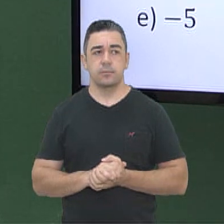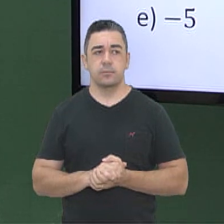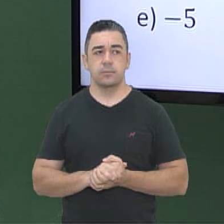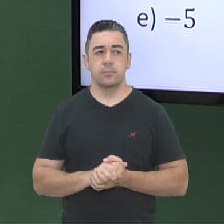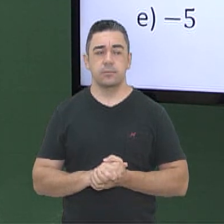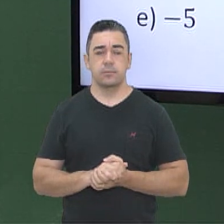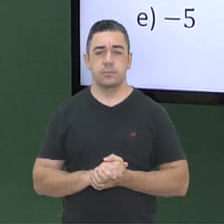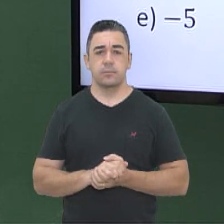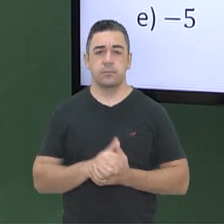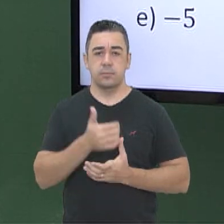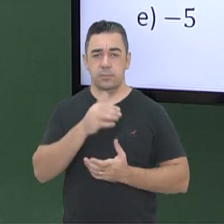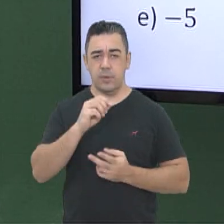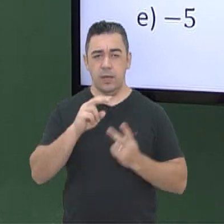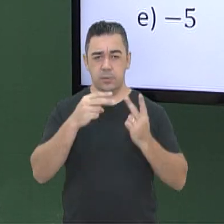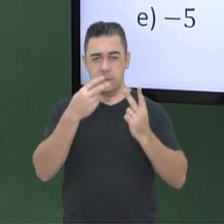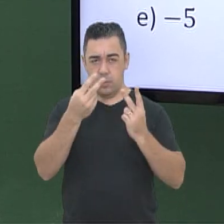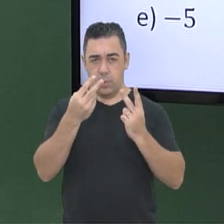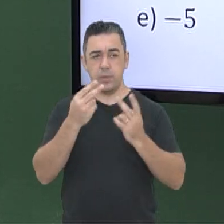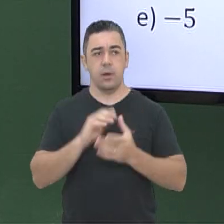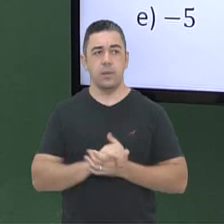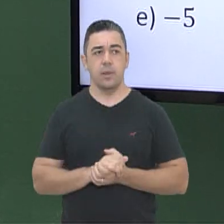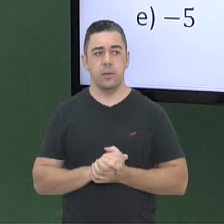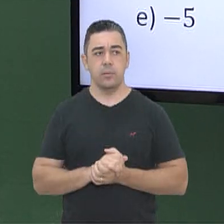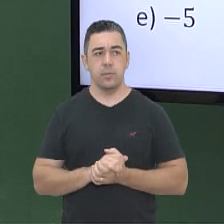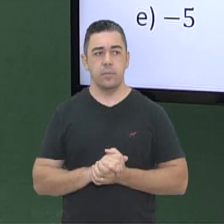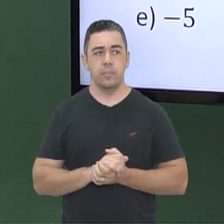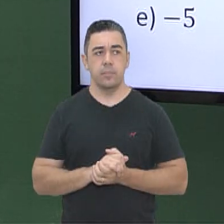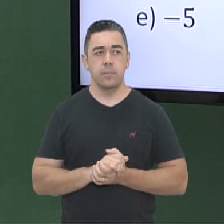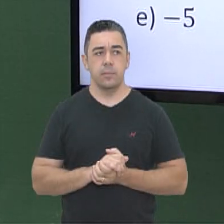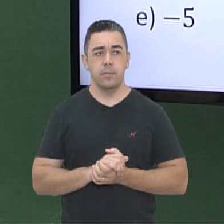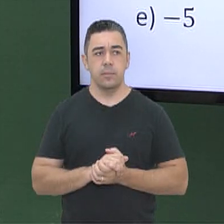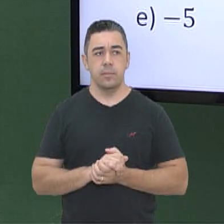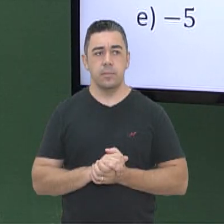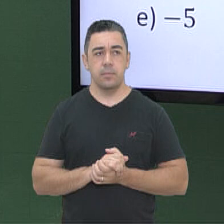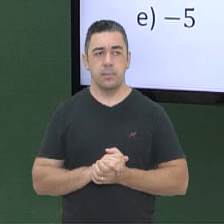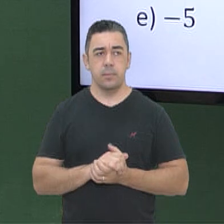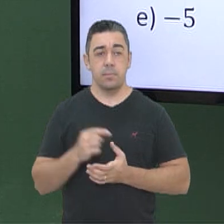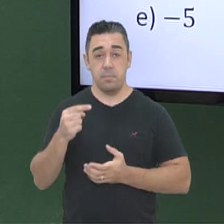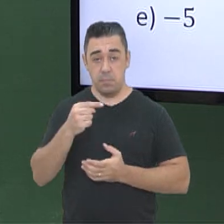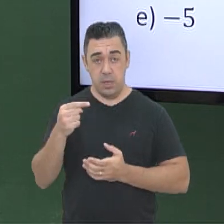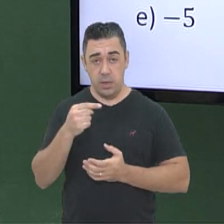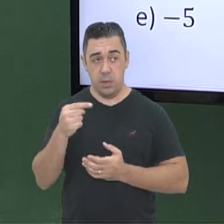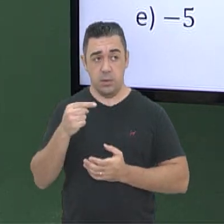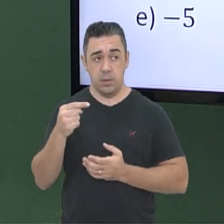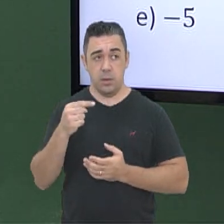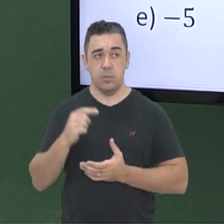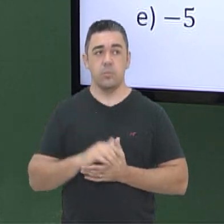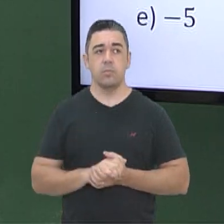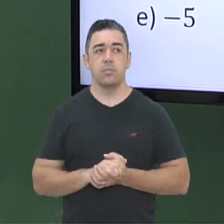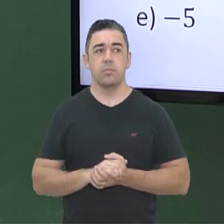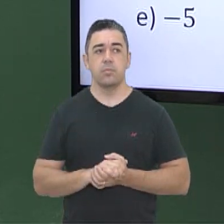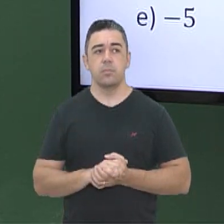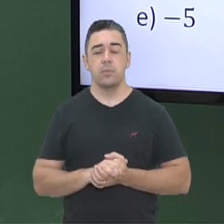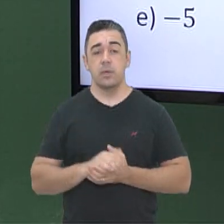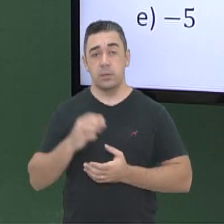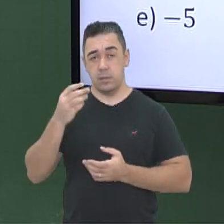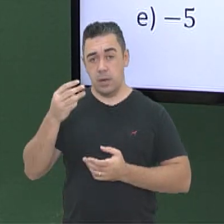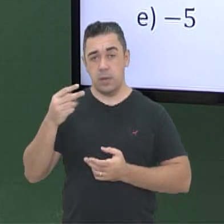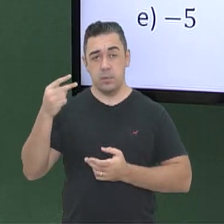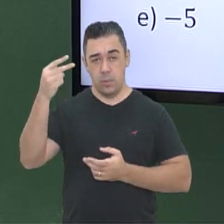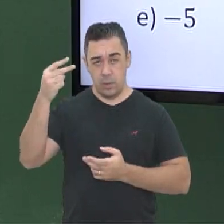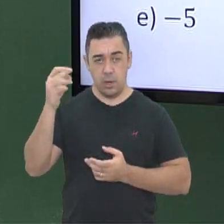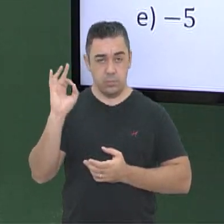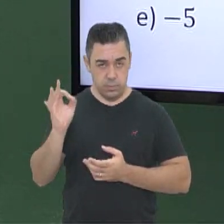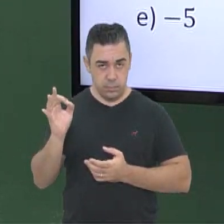primeiro, raiz de 10 ao quadrado, menos quadrado do segundo, 3